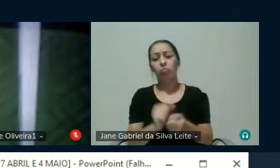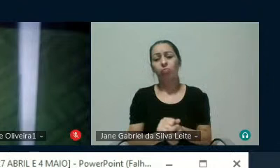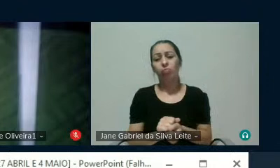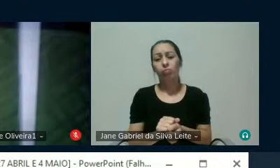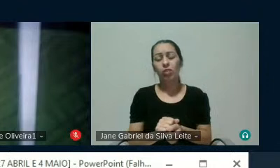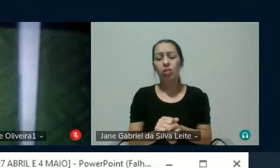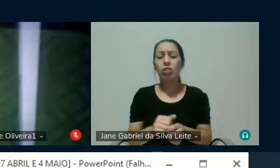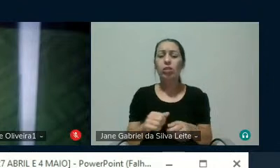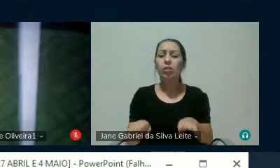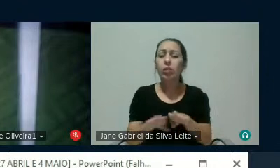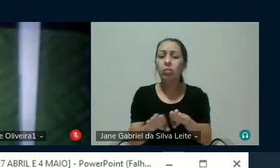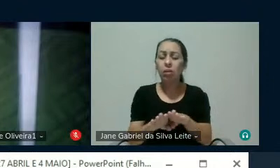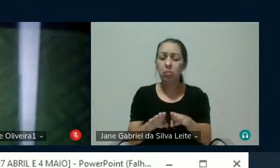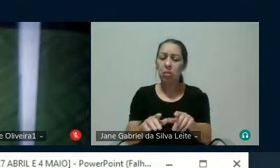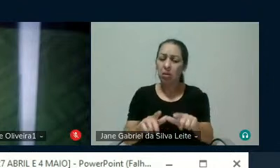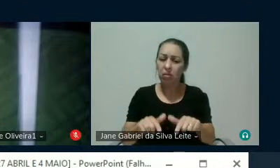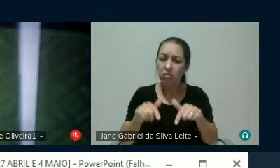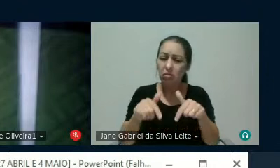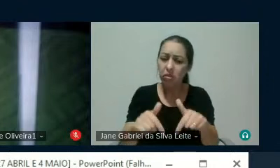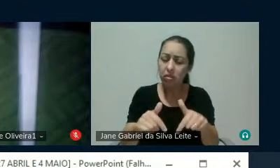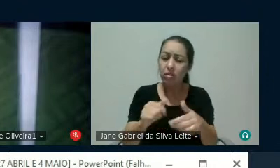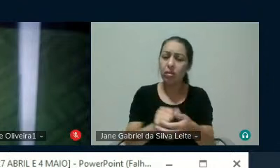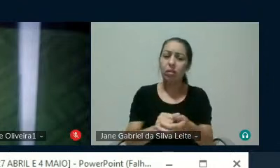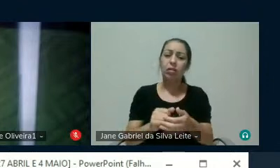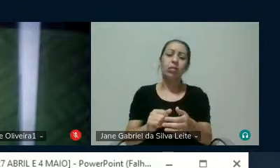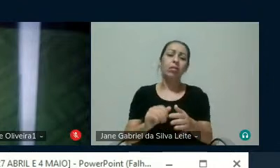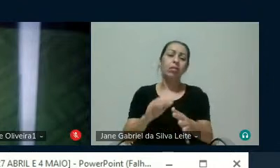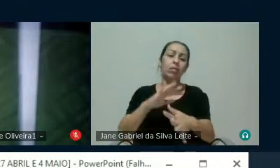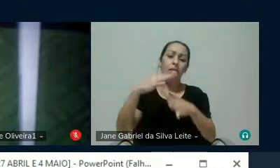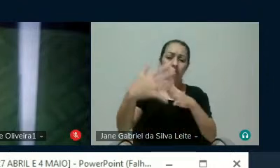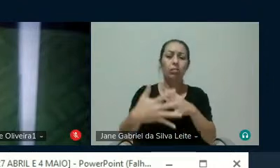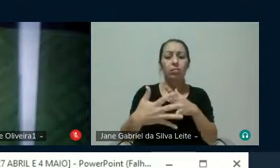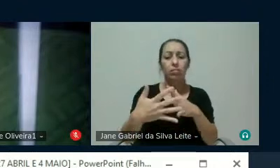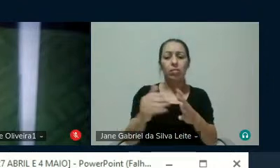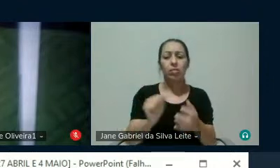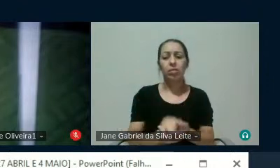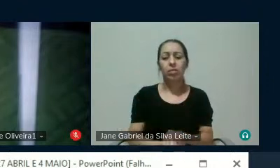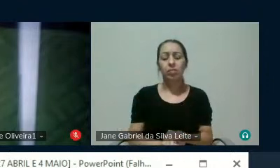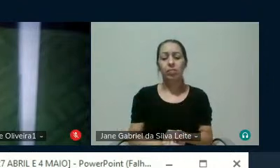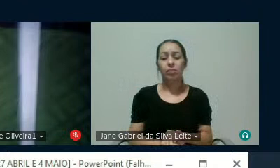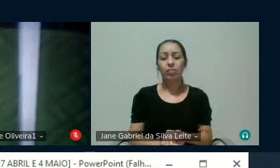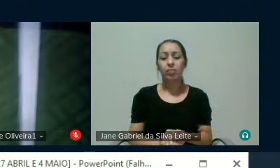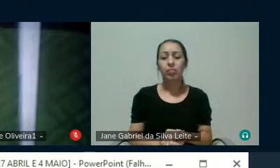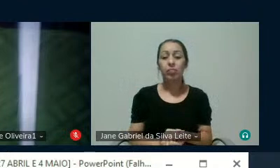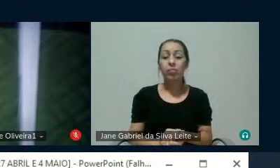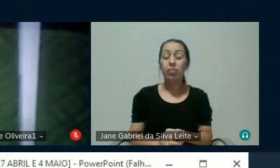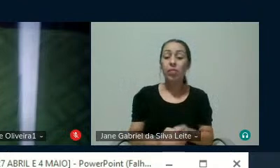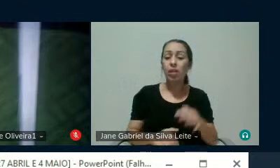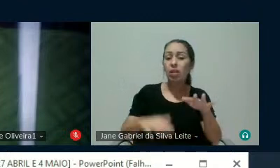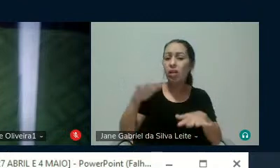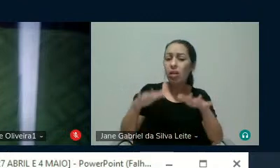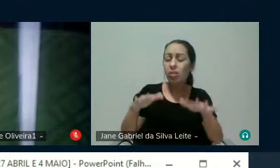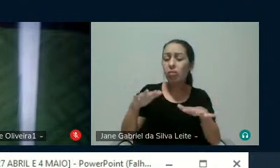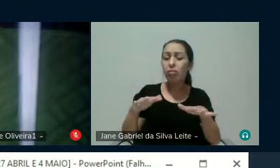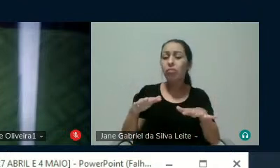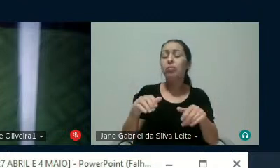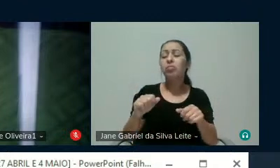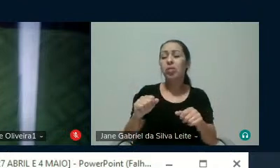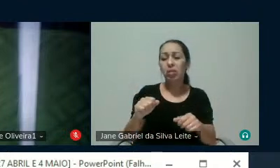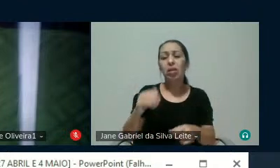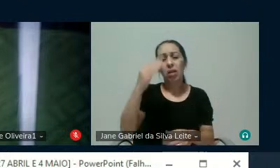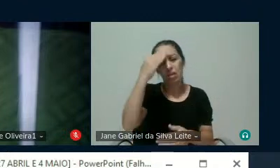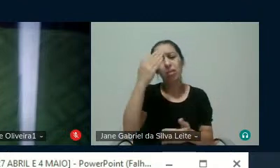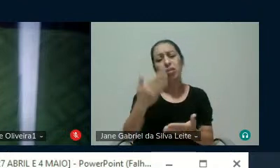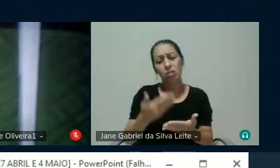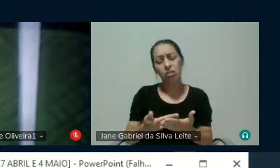sinais. Então, alguns autores, né, eles dizem que tem que ser isso, que tem que ser escrita por um surdo e